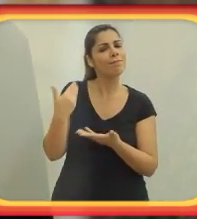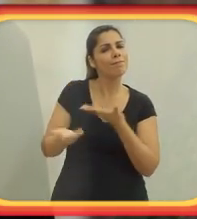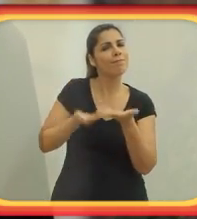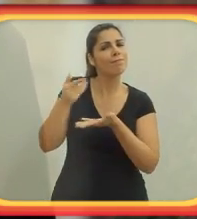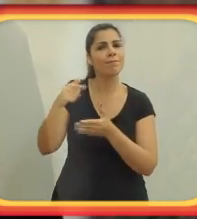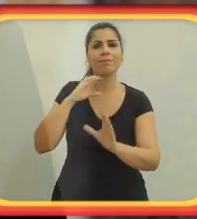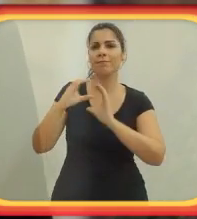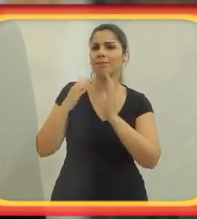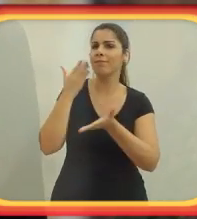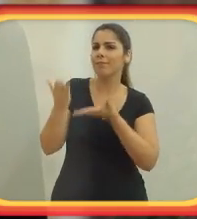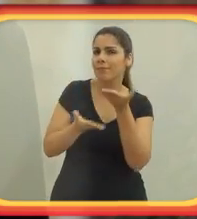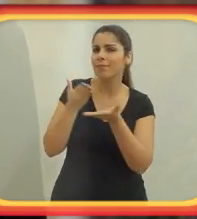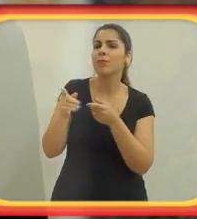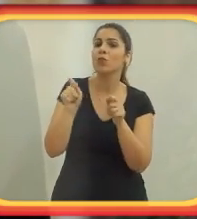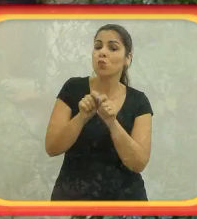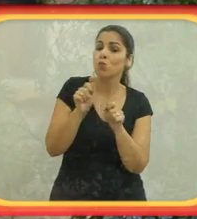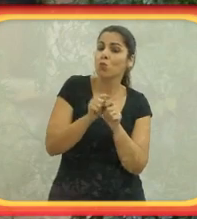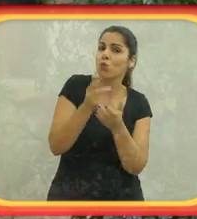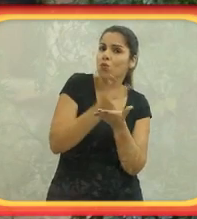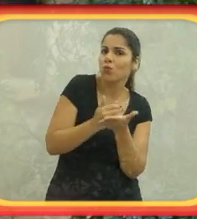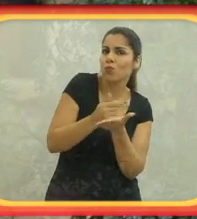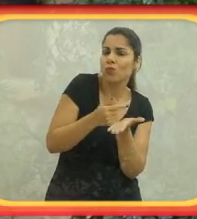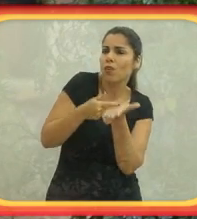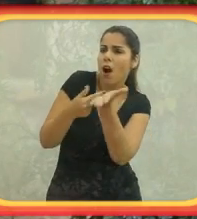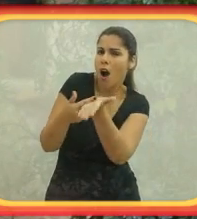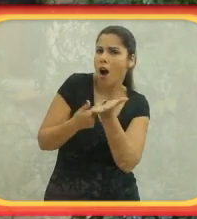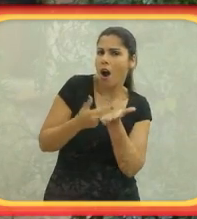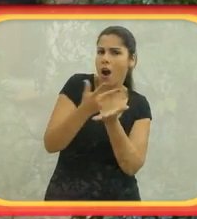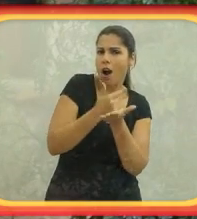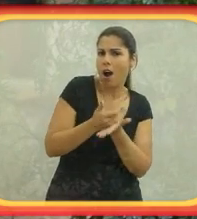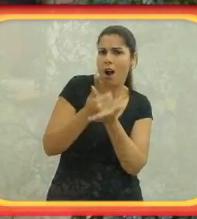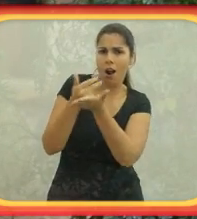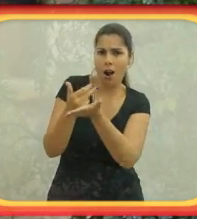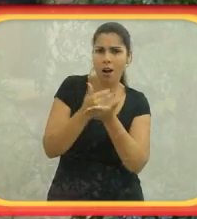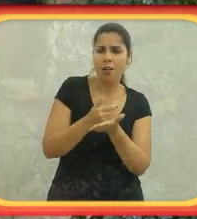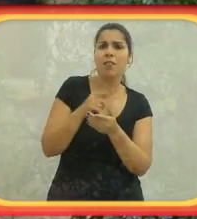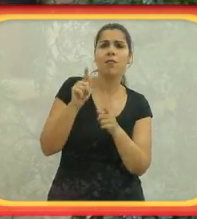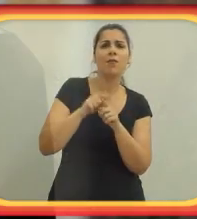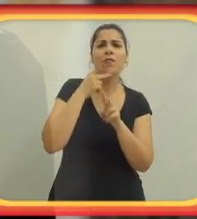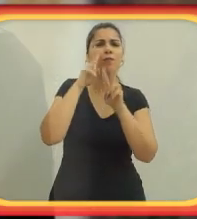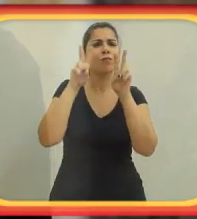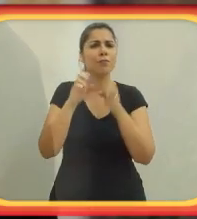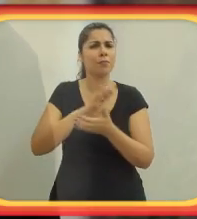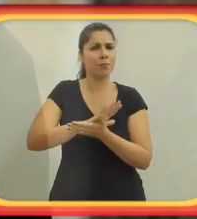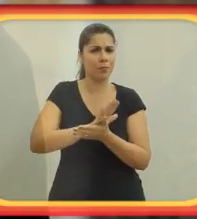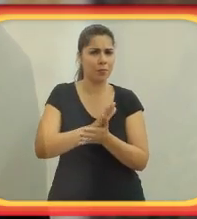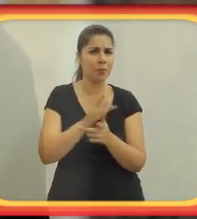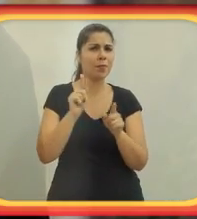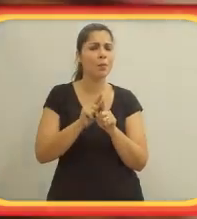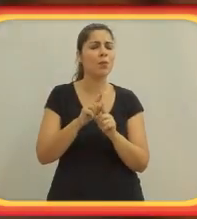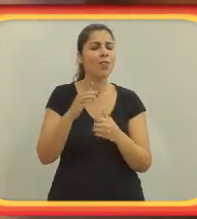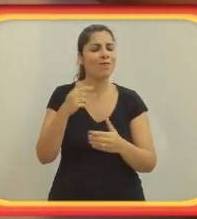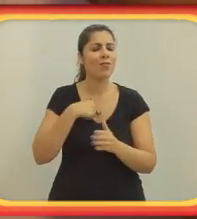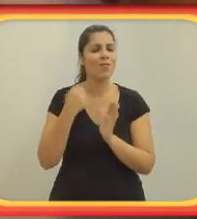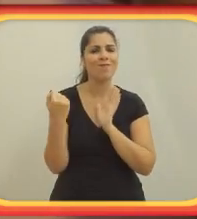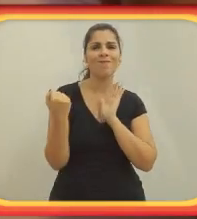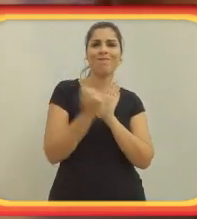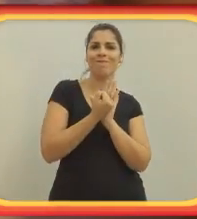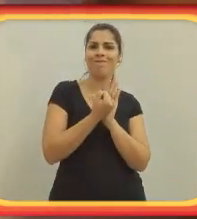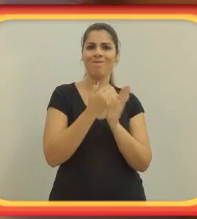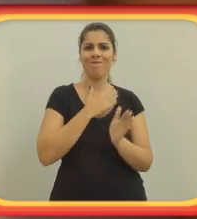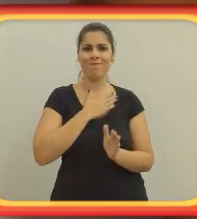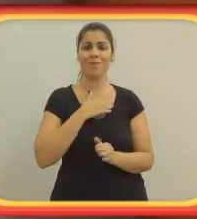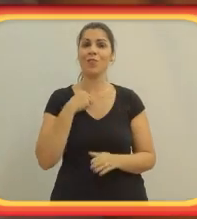nova que trabalhou com ela. Essa psicóloga nova começou a tratar a comunicação dela com o